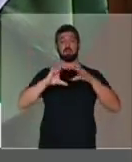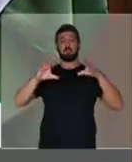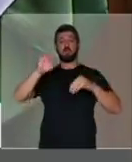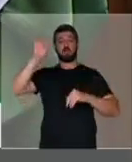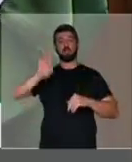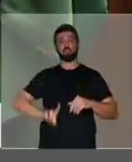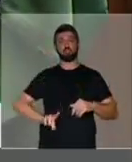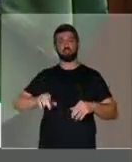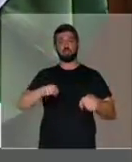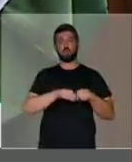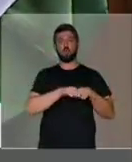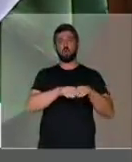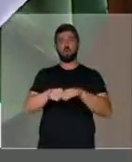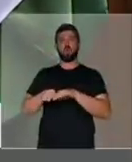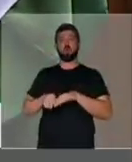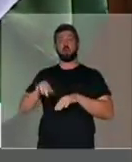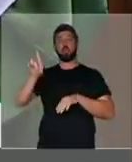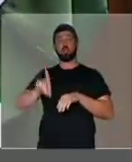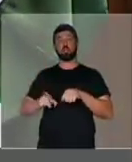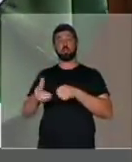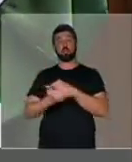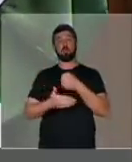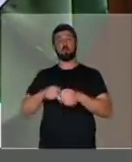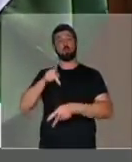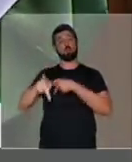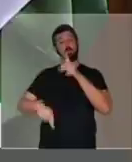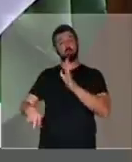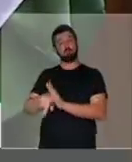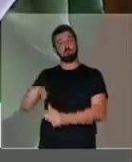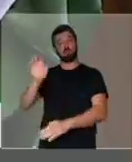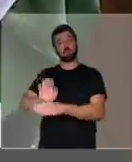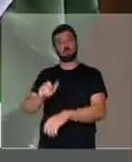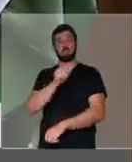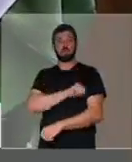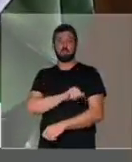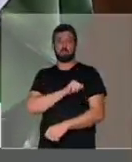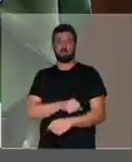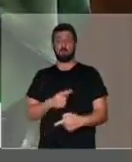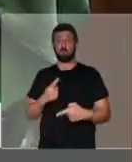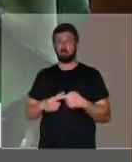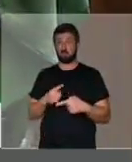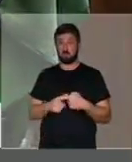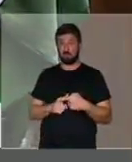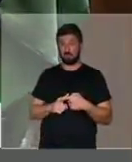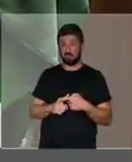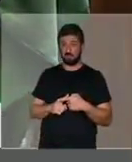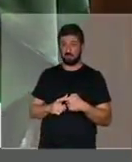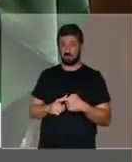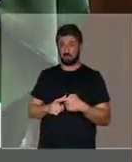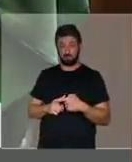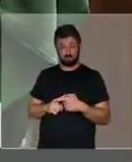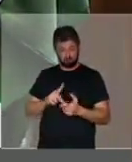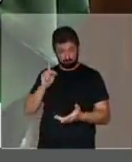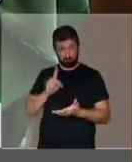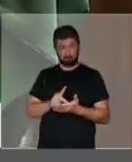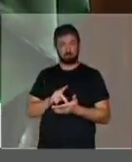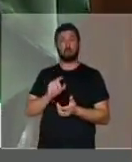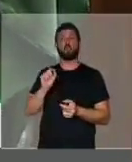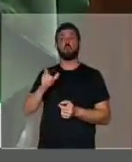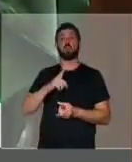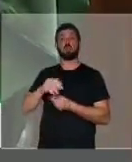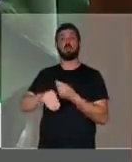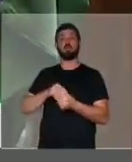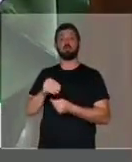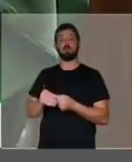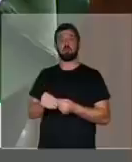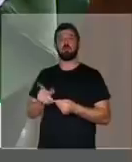direitos fundamentais da população do Estado do Rio de Janeiro. Pois o que está em jogo, ao fim,